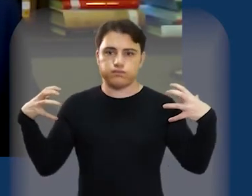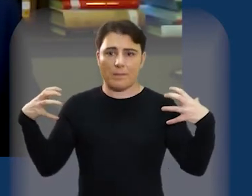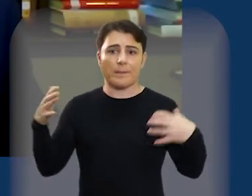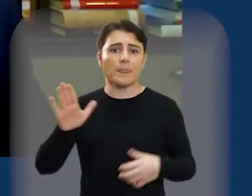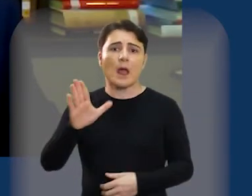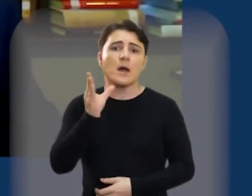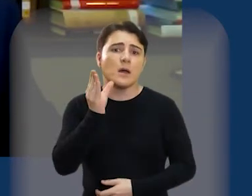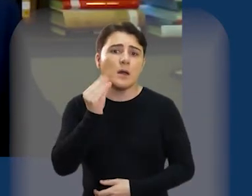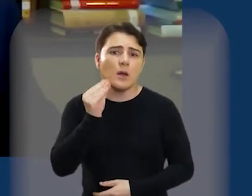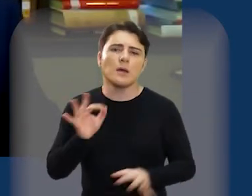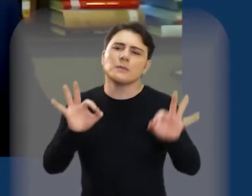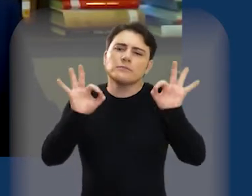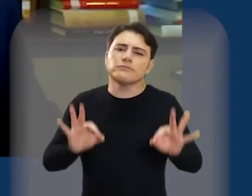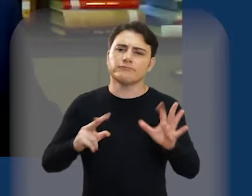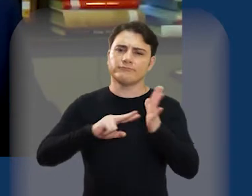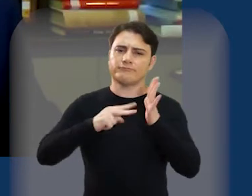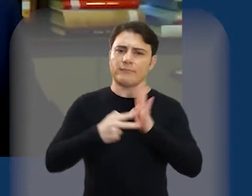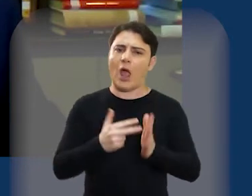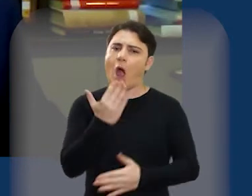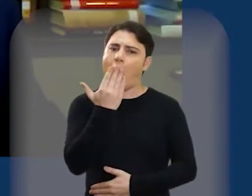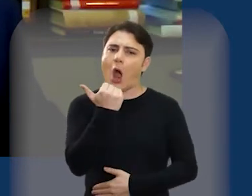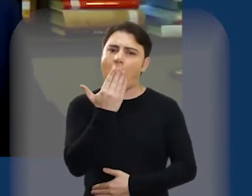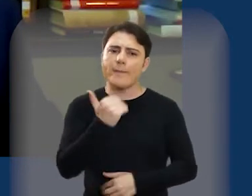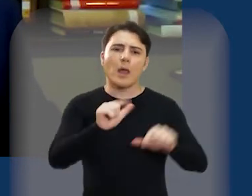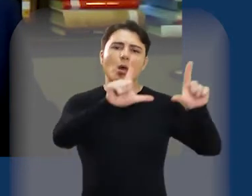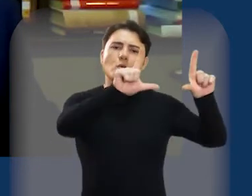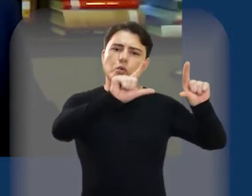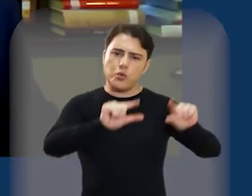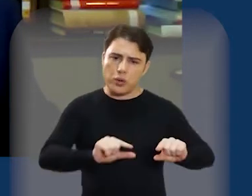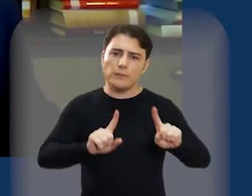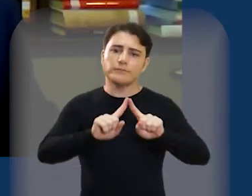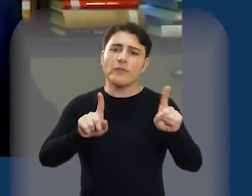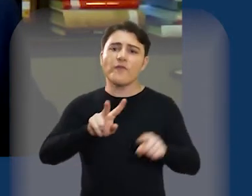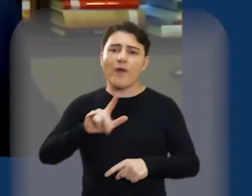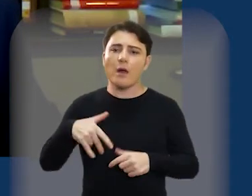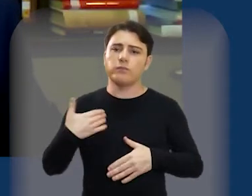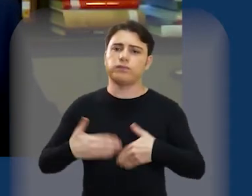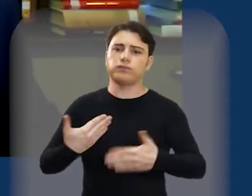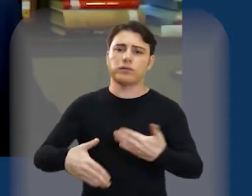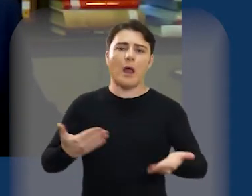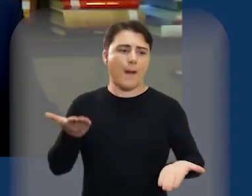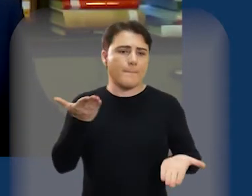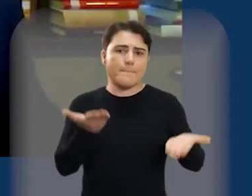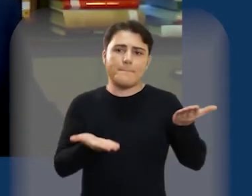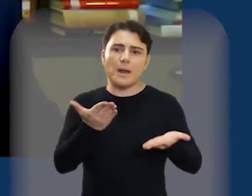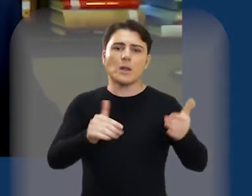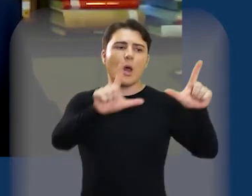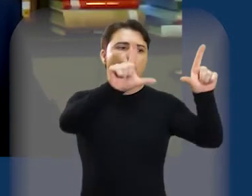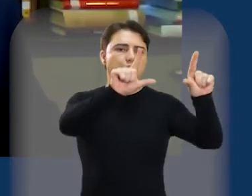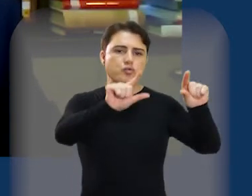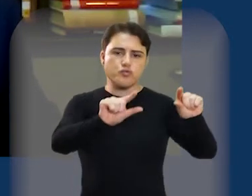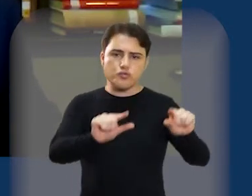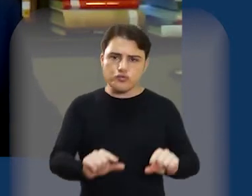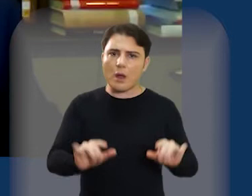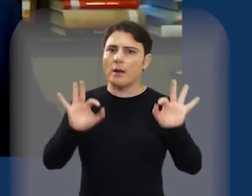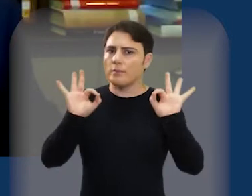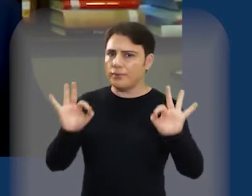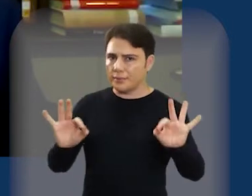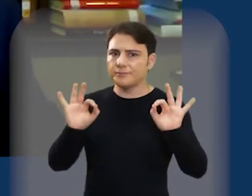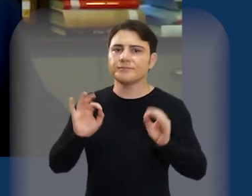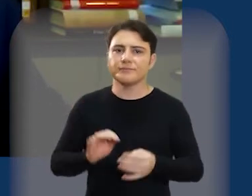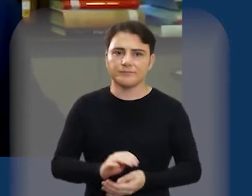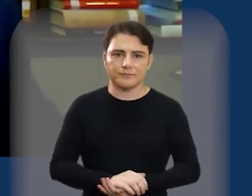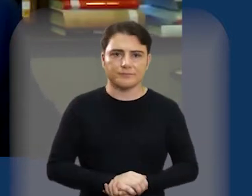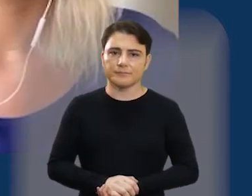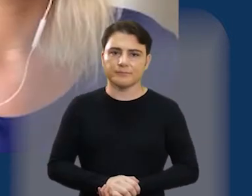uma restrição calórica e que, em última análise, promove um balanço calórico negativo, favorecendo a pessoa, inclusive, a